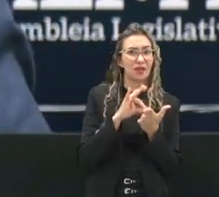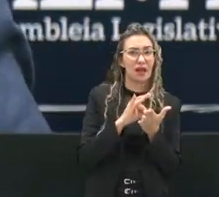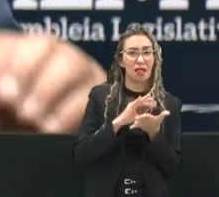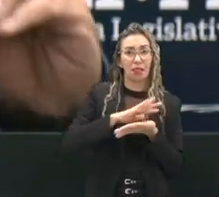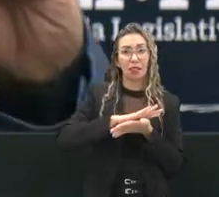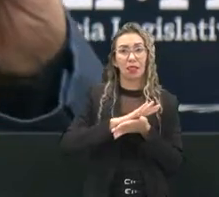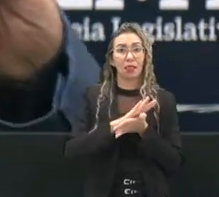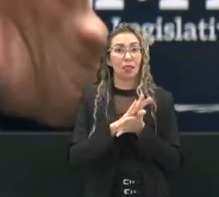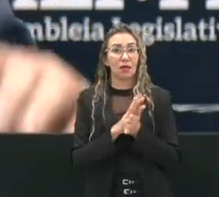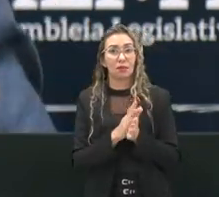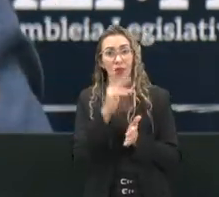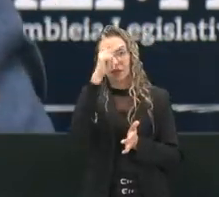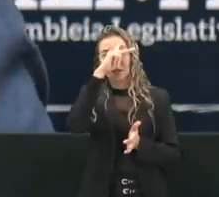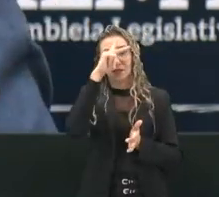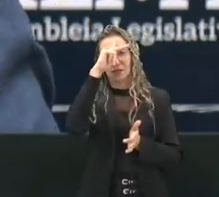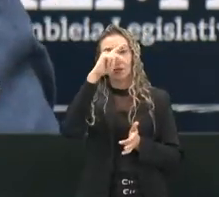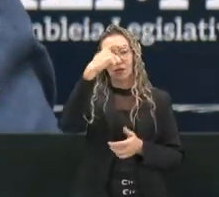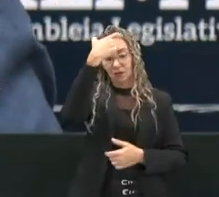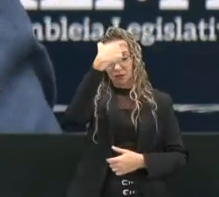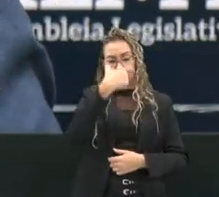reputações, mancham